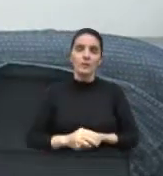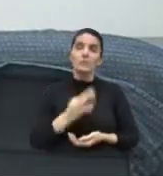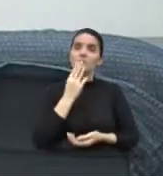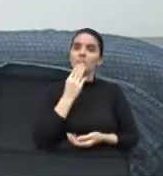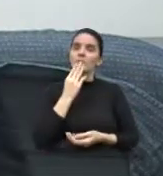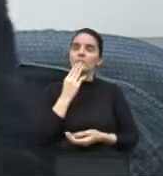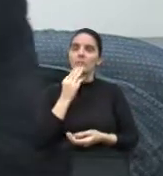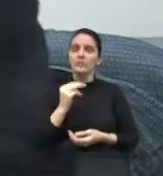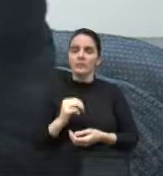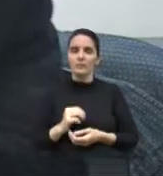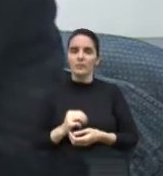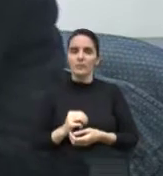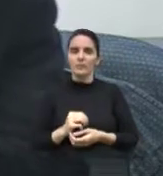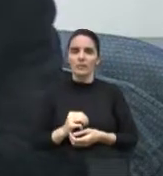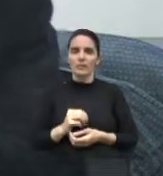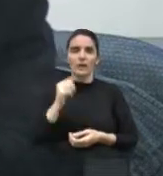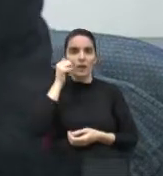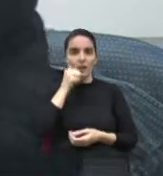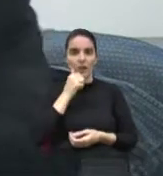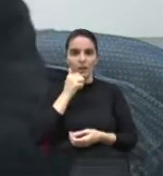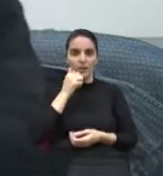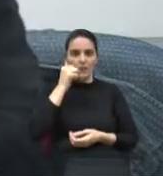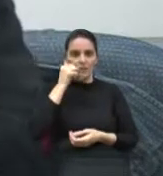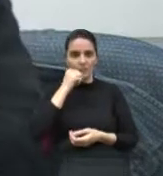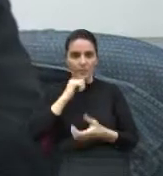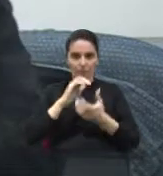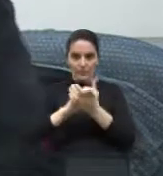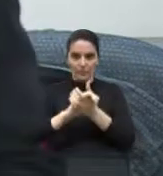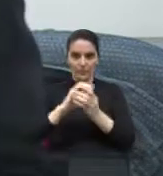vereador. E foi muito bom.